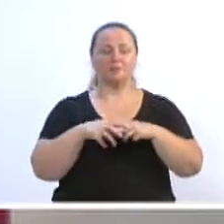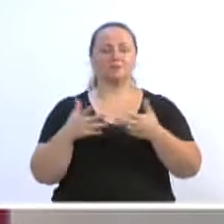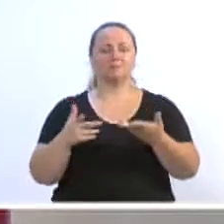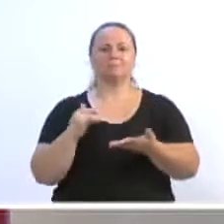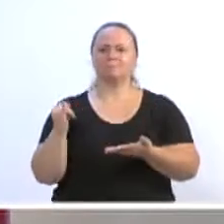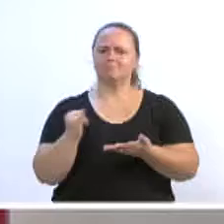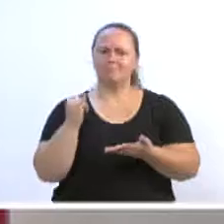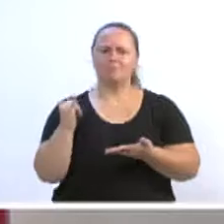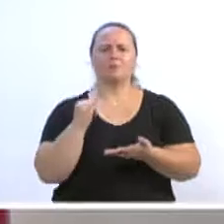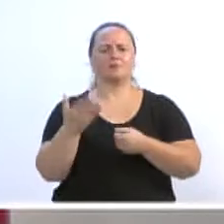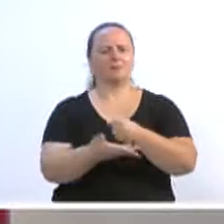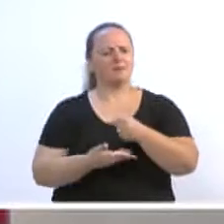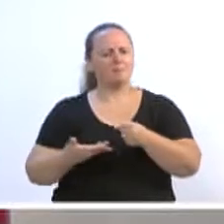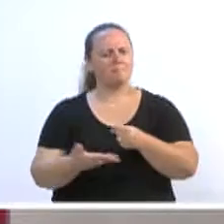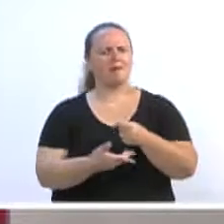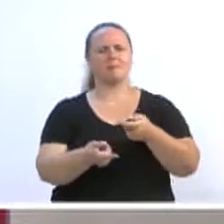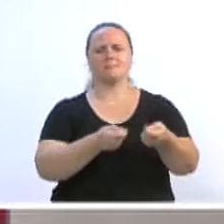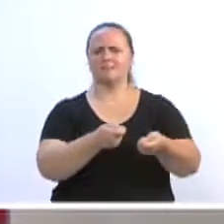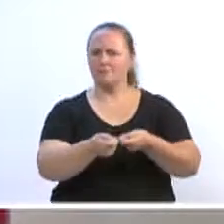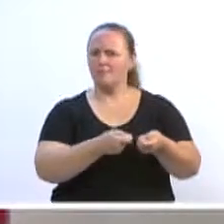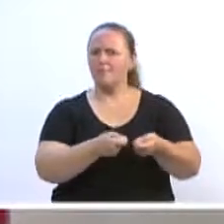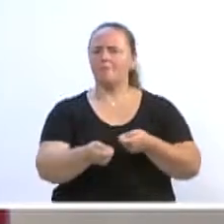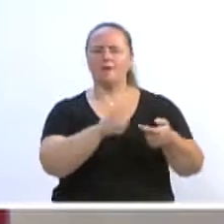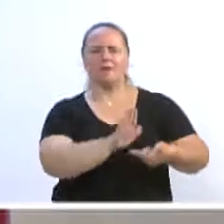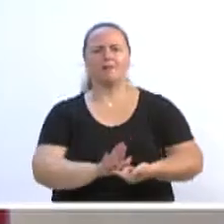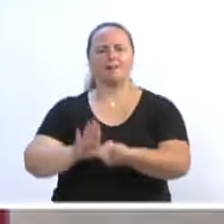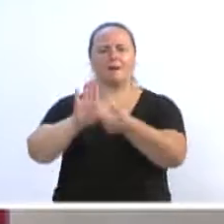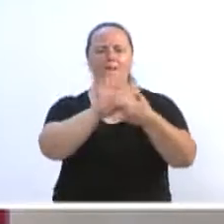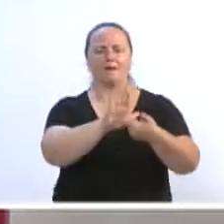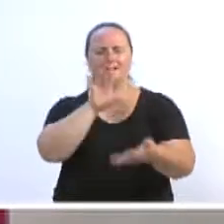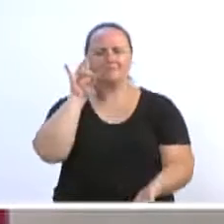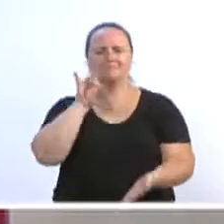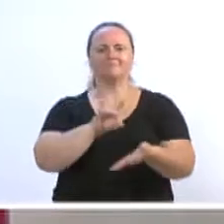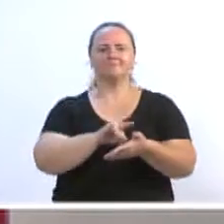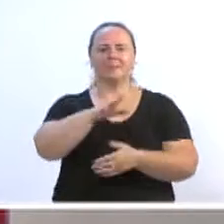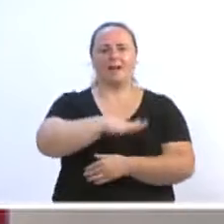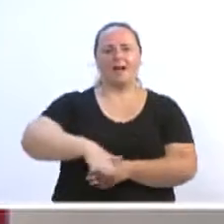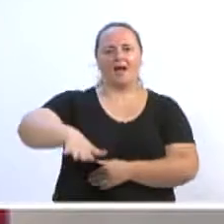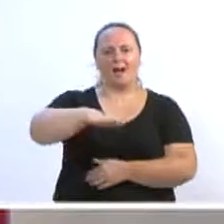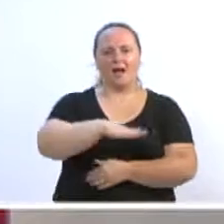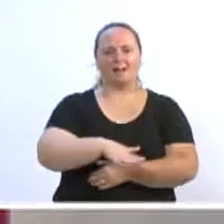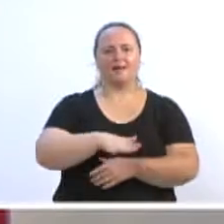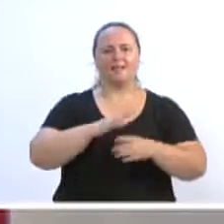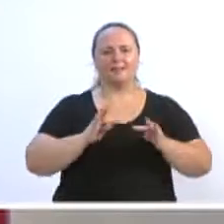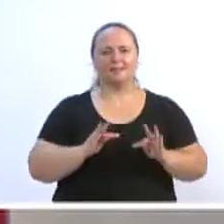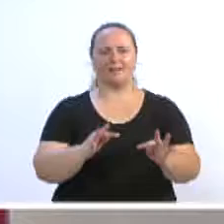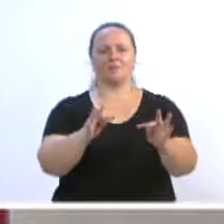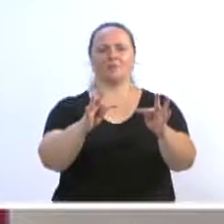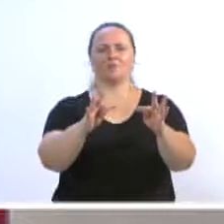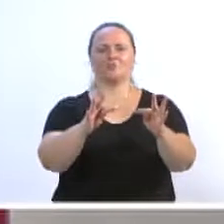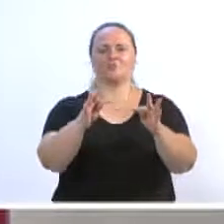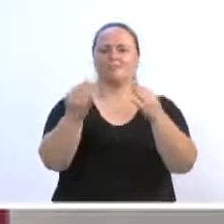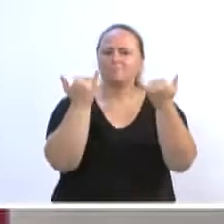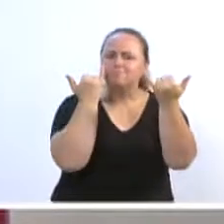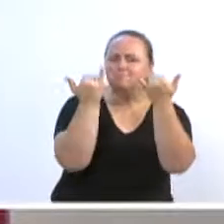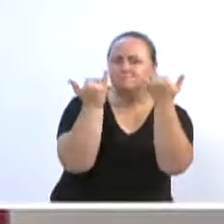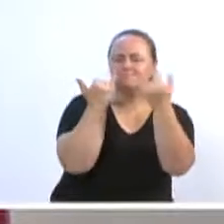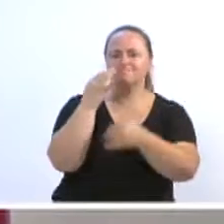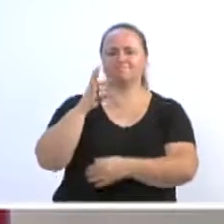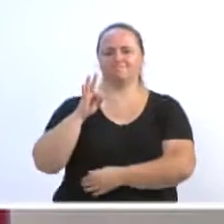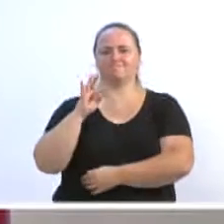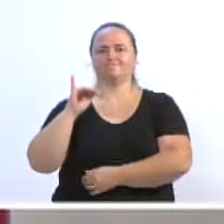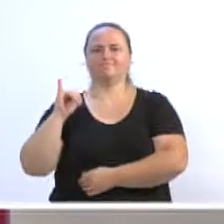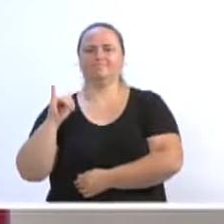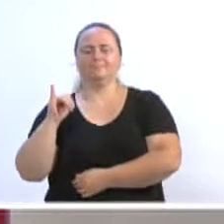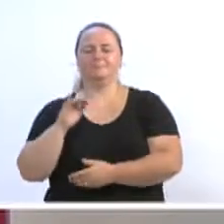município de Blumenau, tem um destaque forte para a área de TI, que é a tecnologia da informação, e a gente hoje também